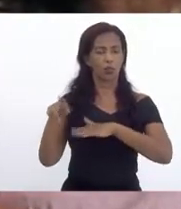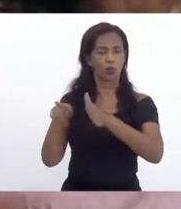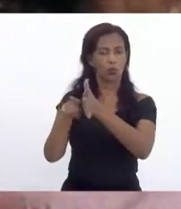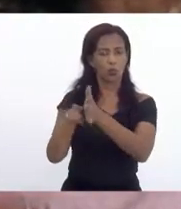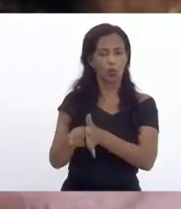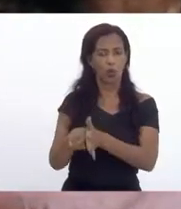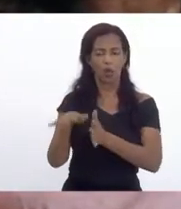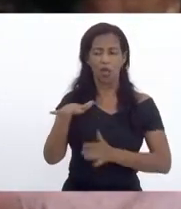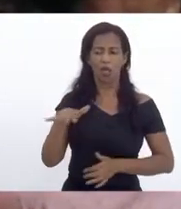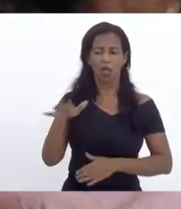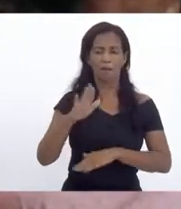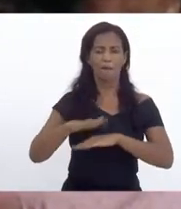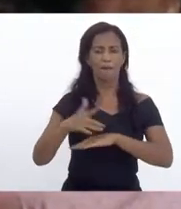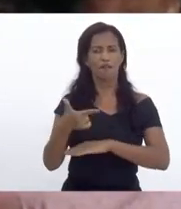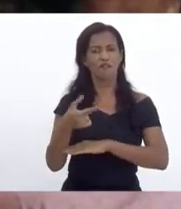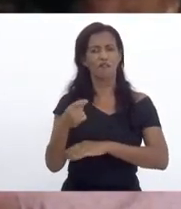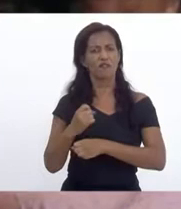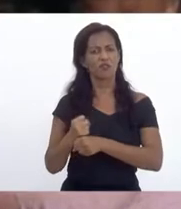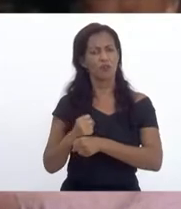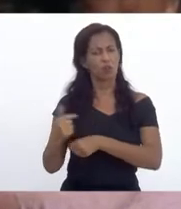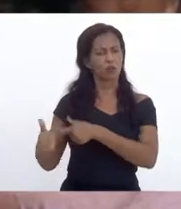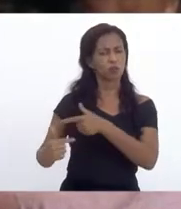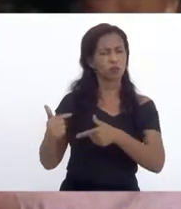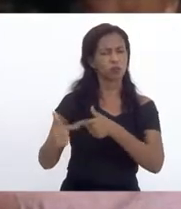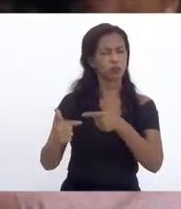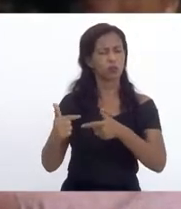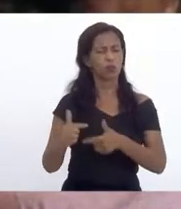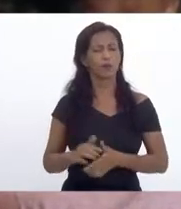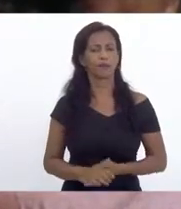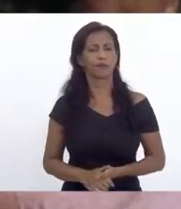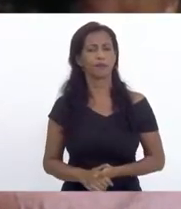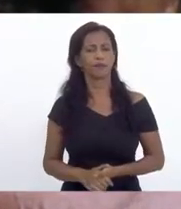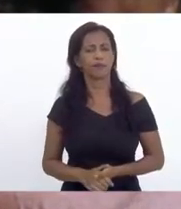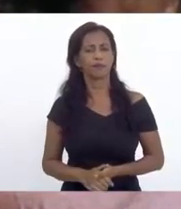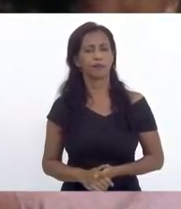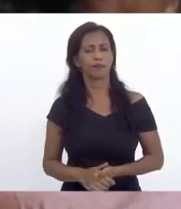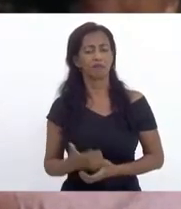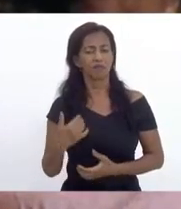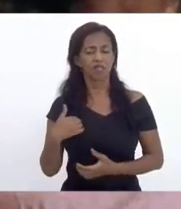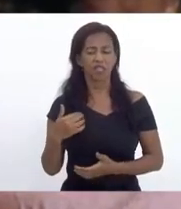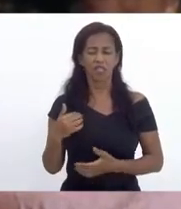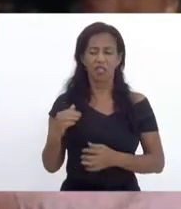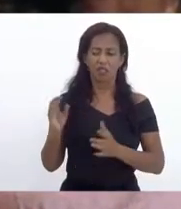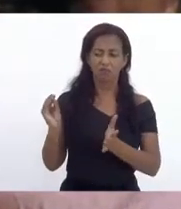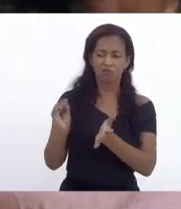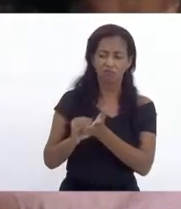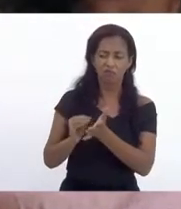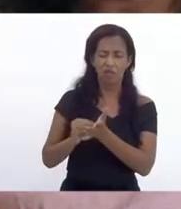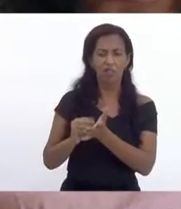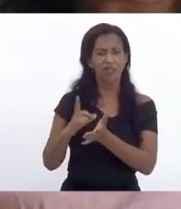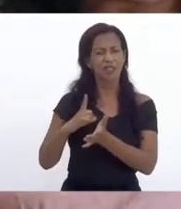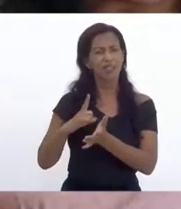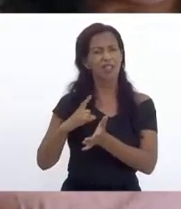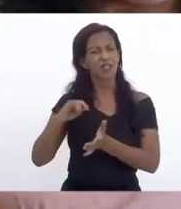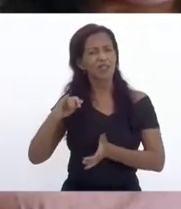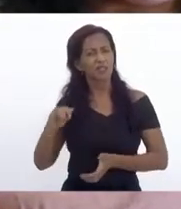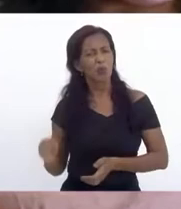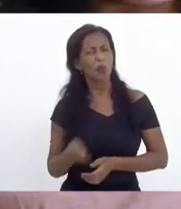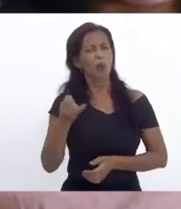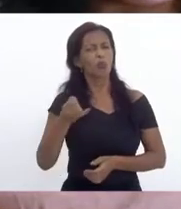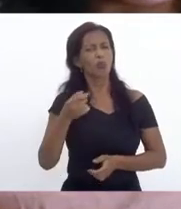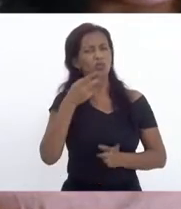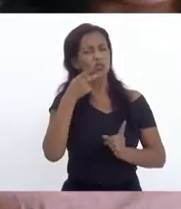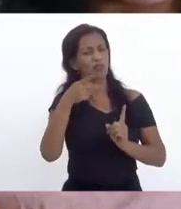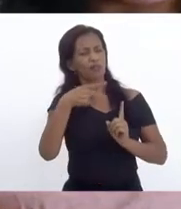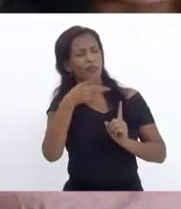a região há mais de 20 anos. E nem sempre a gente teve essa oportunidade de fala